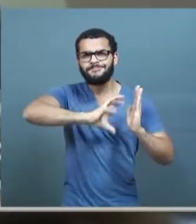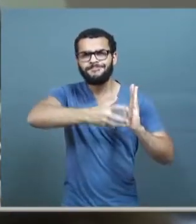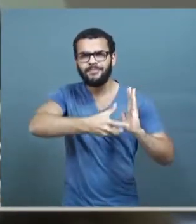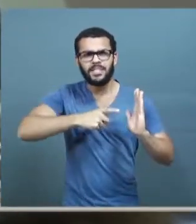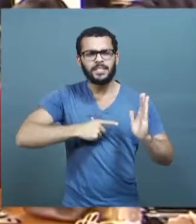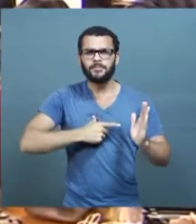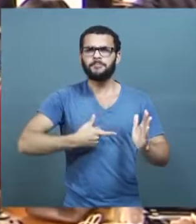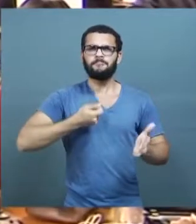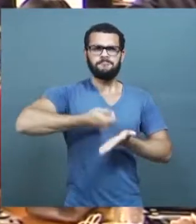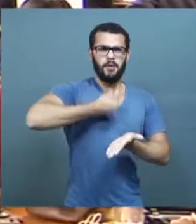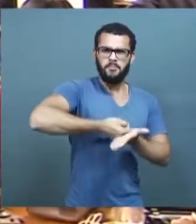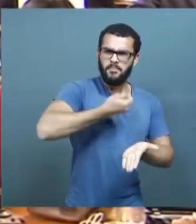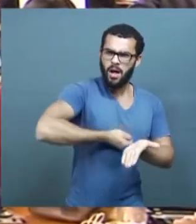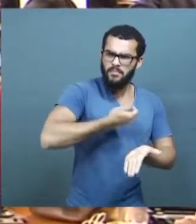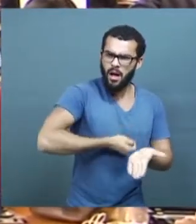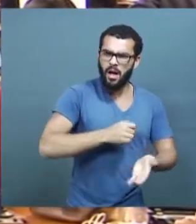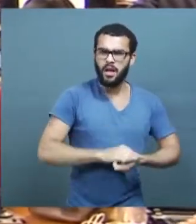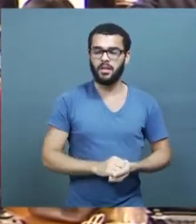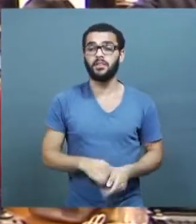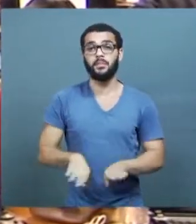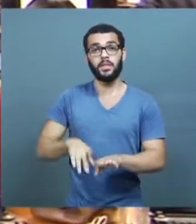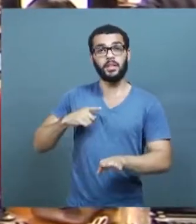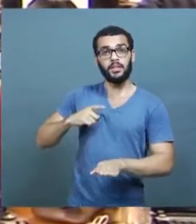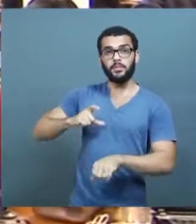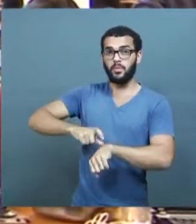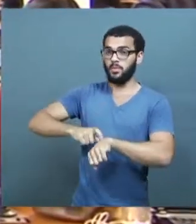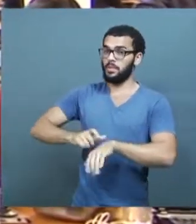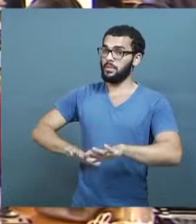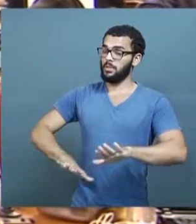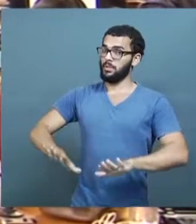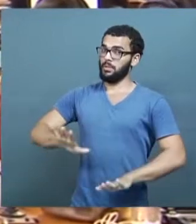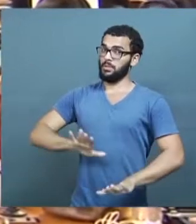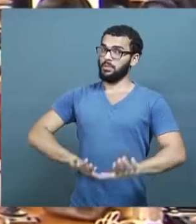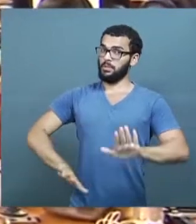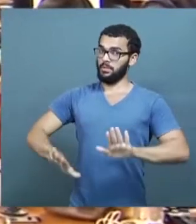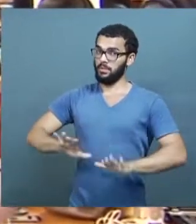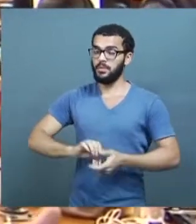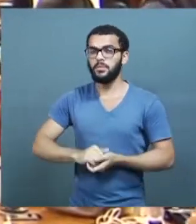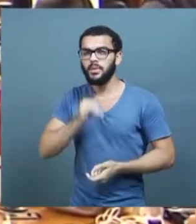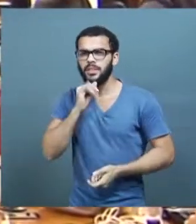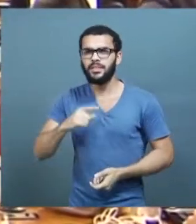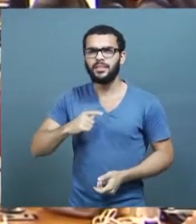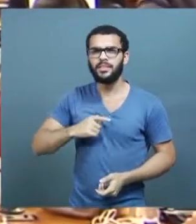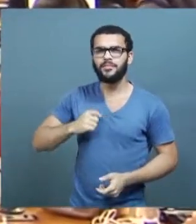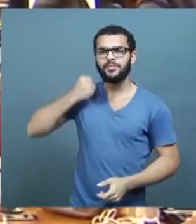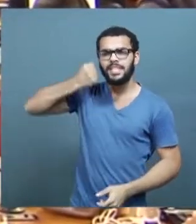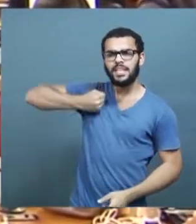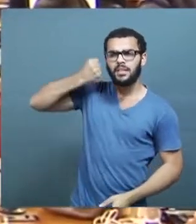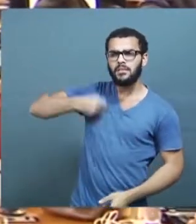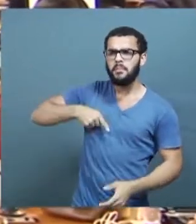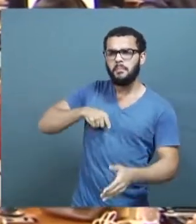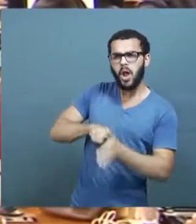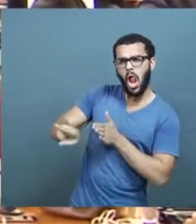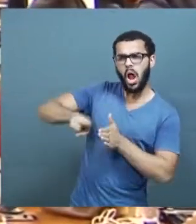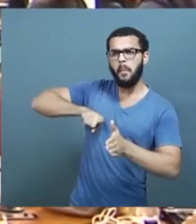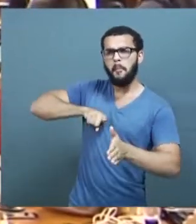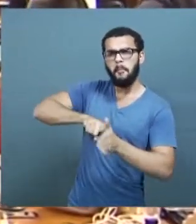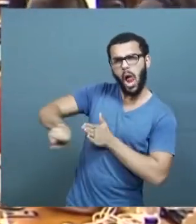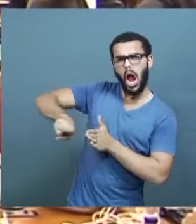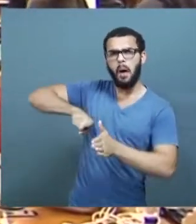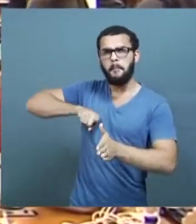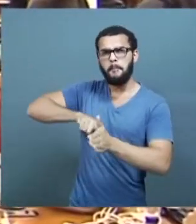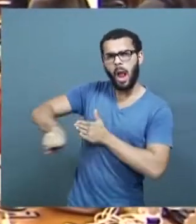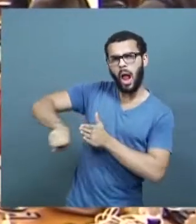forma severa. A audiência também teve momentos tensos, principalmente quando os senadores da oposição faziam perguntas